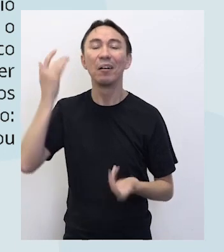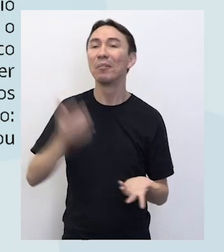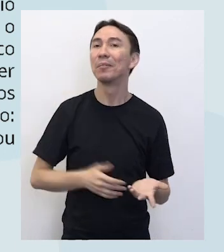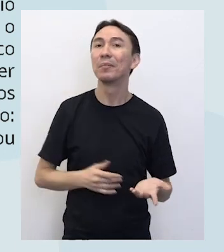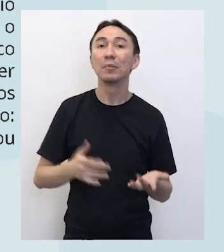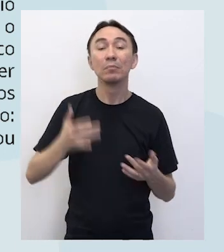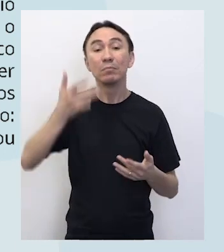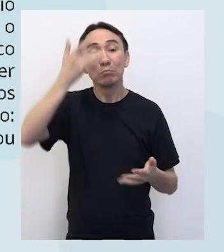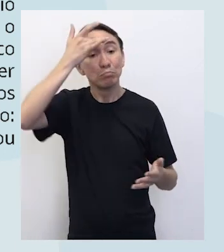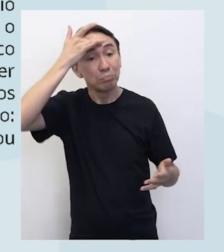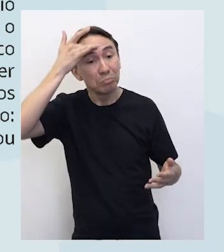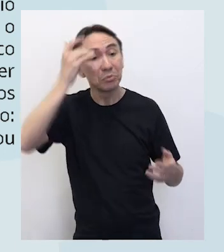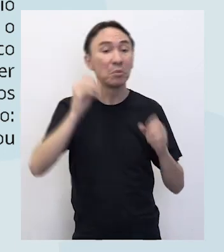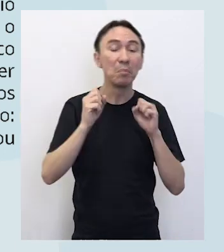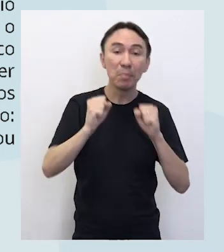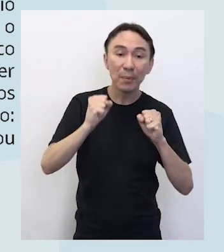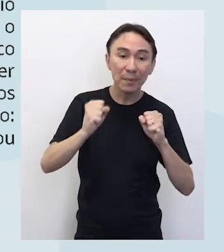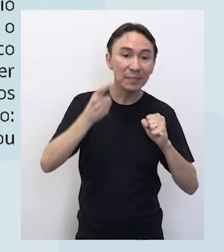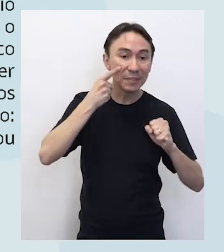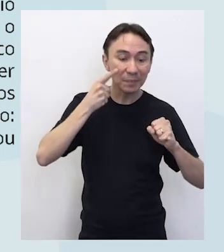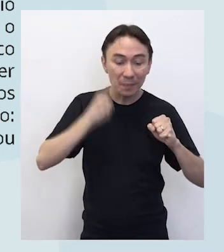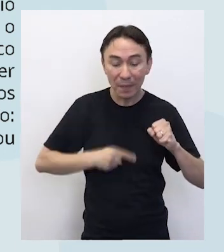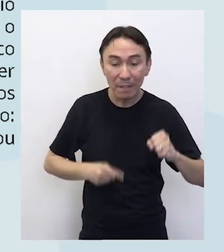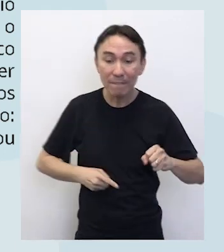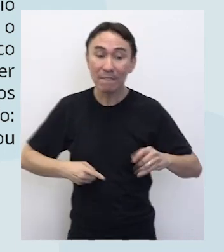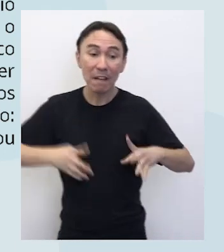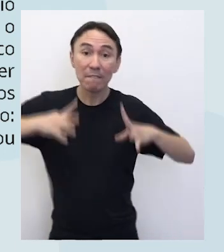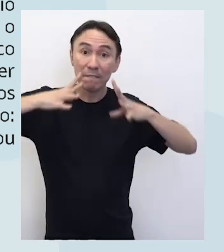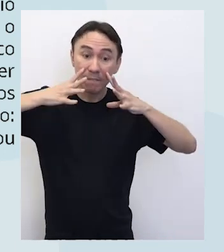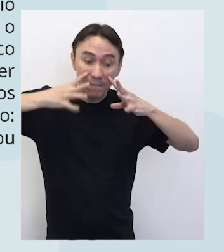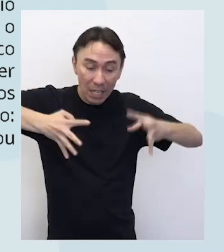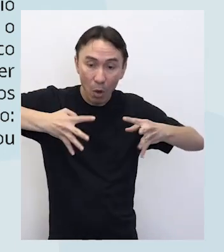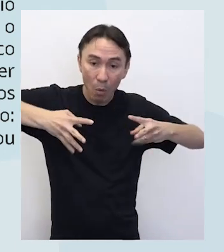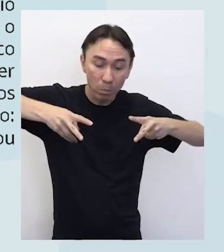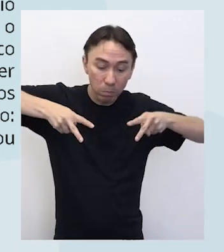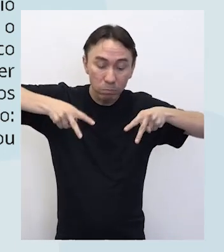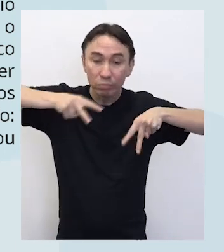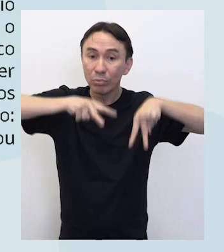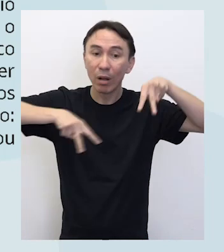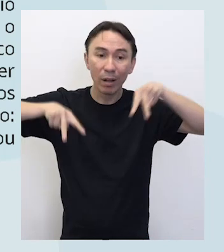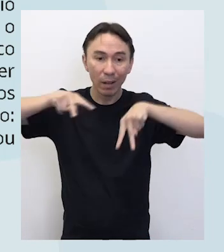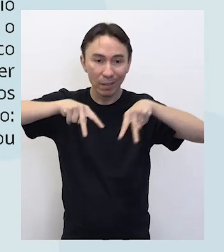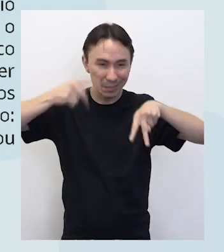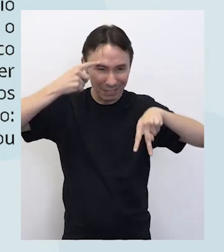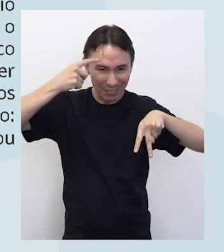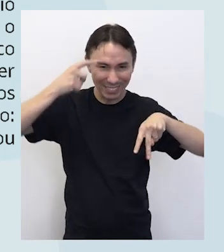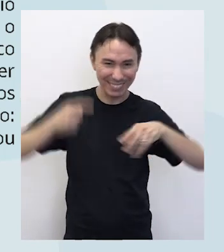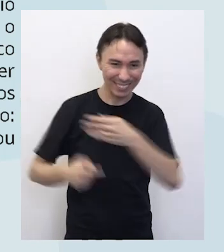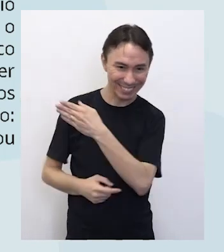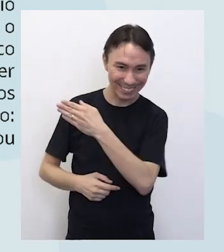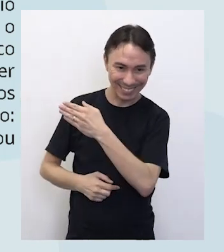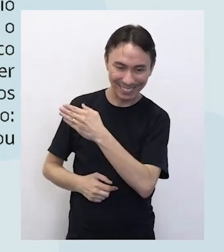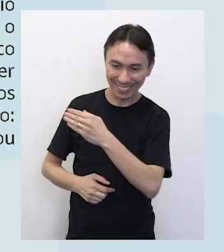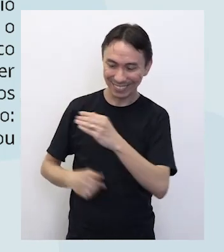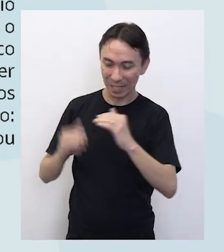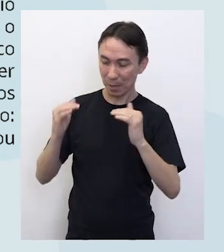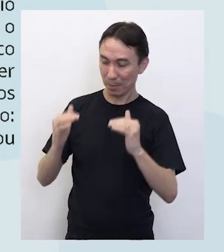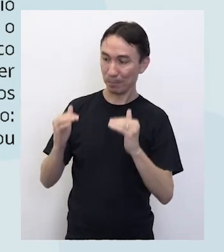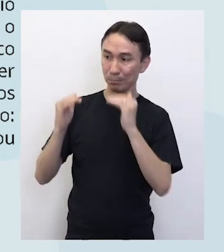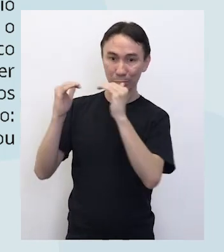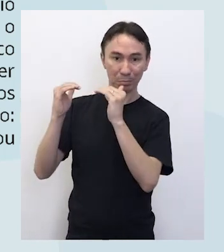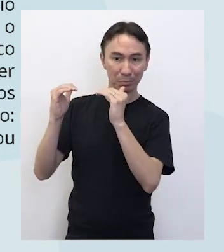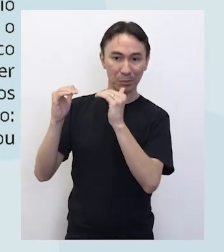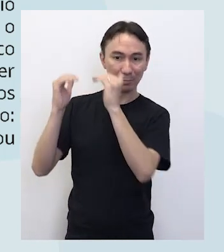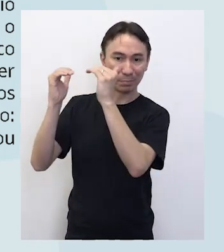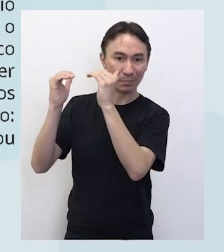uma visão muito mais próxima, né, da ação dramática, inclusive nessas galerias, né, que vocês observarem essa imagem, né, vocês vão